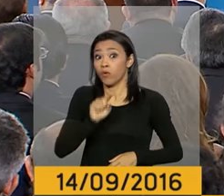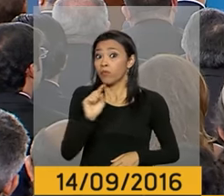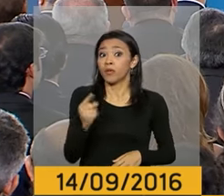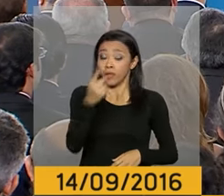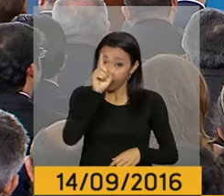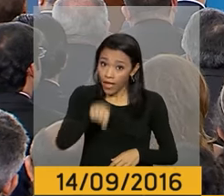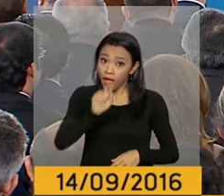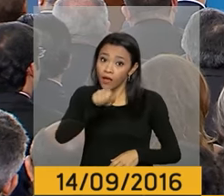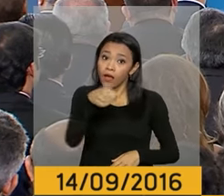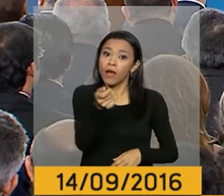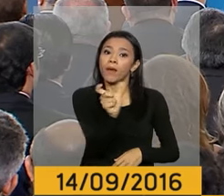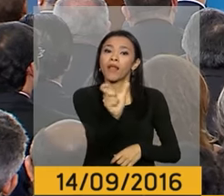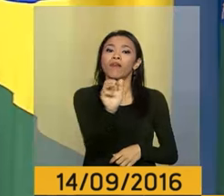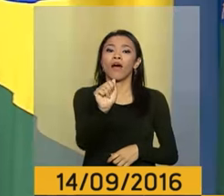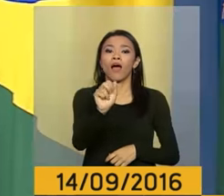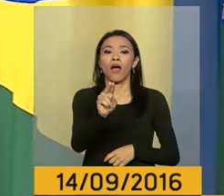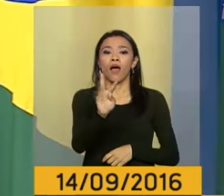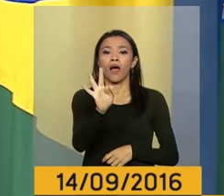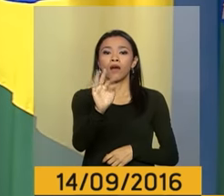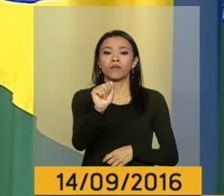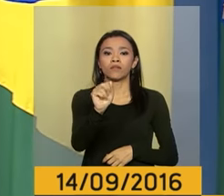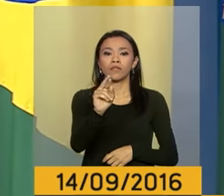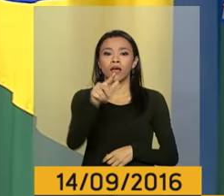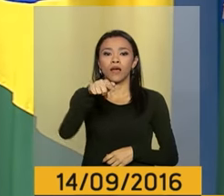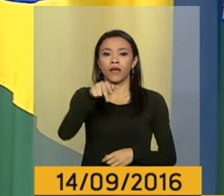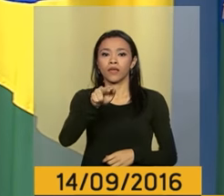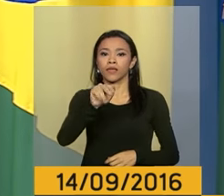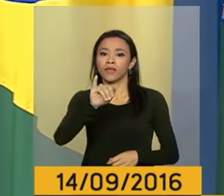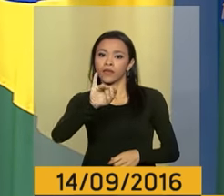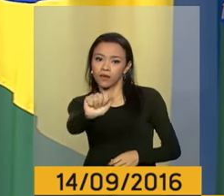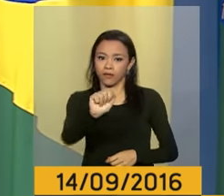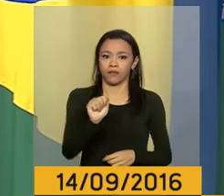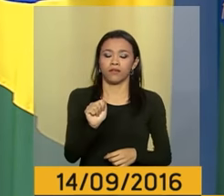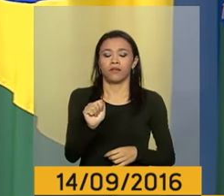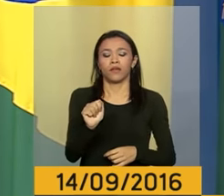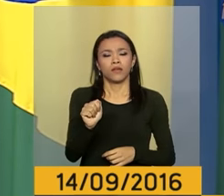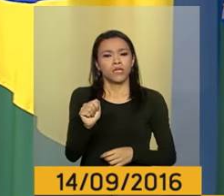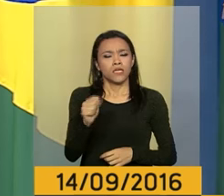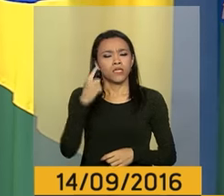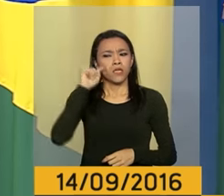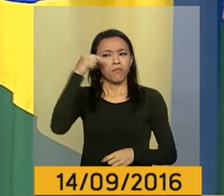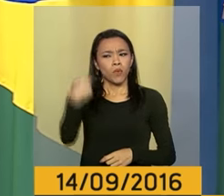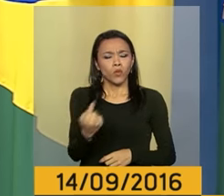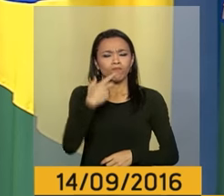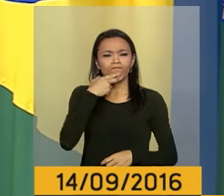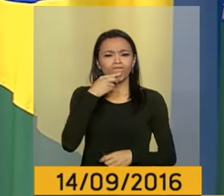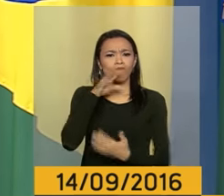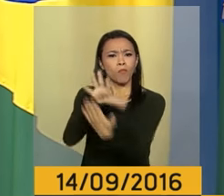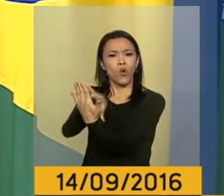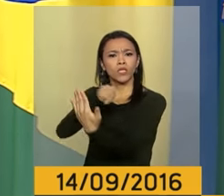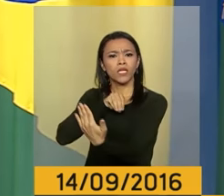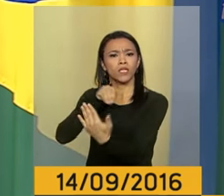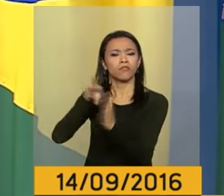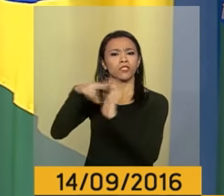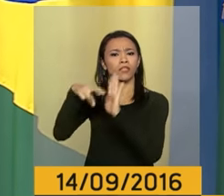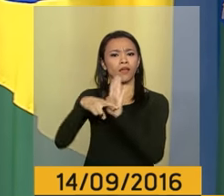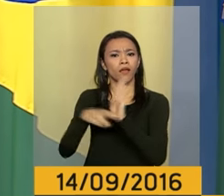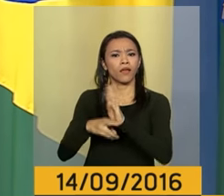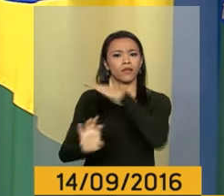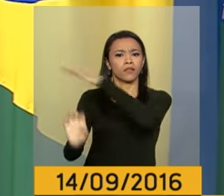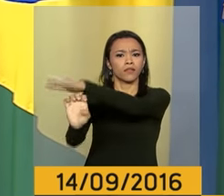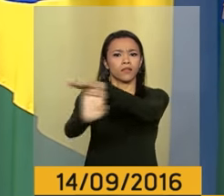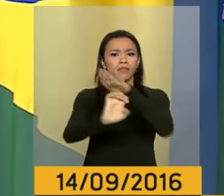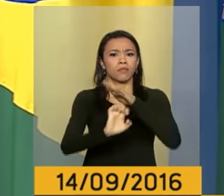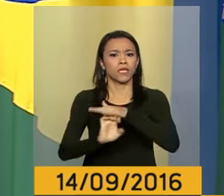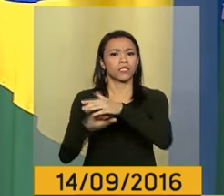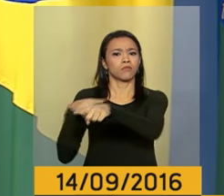30, 40 anos atrás. Ao depois, verificou-se que era preciso trazer regras da iniciativa privada para a atividade pública, e